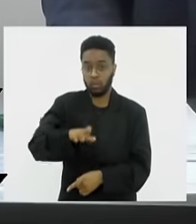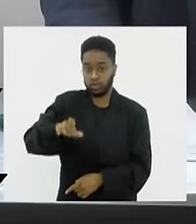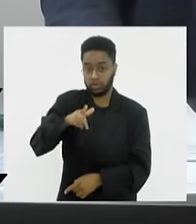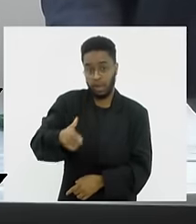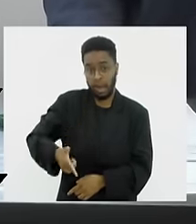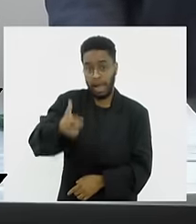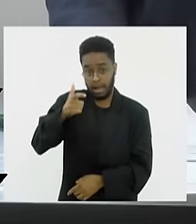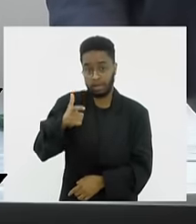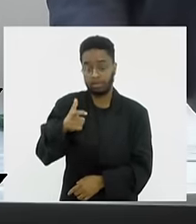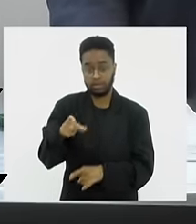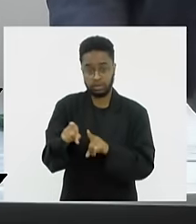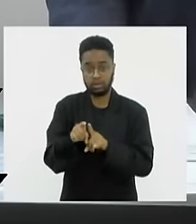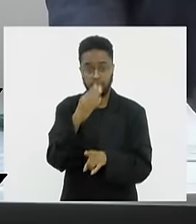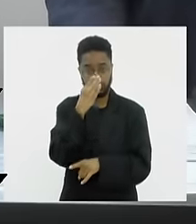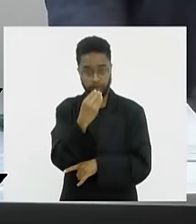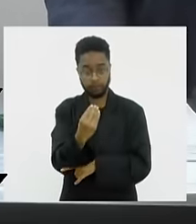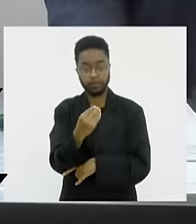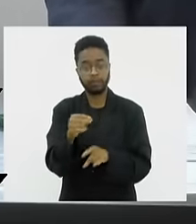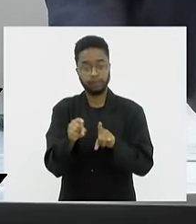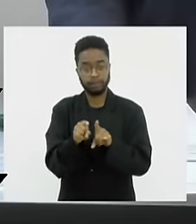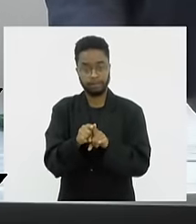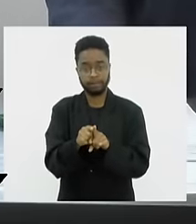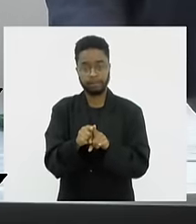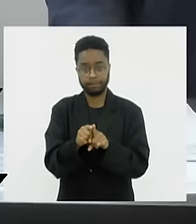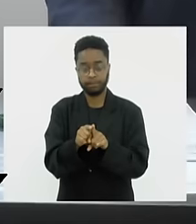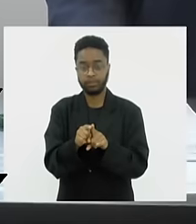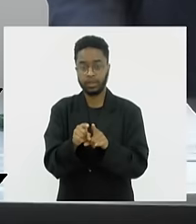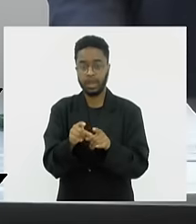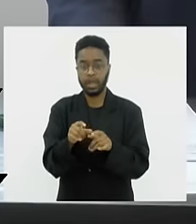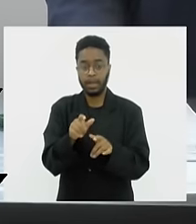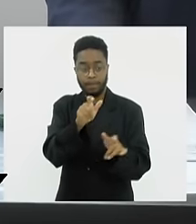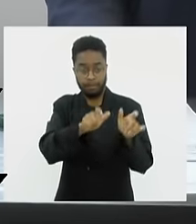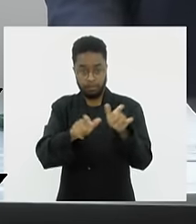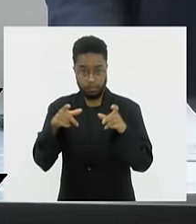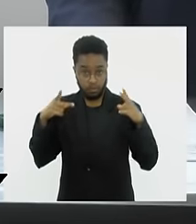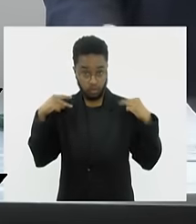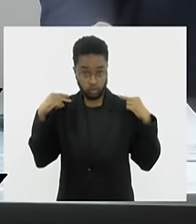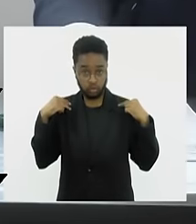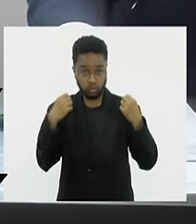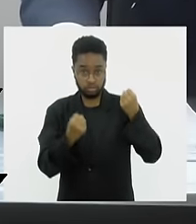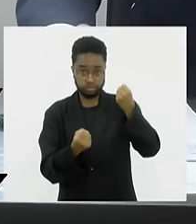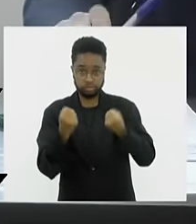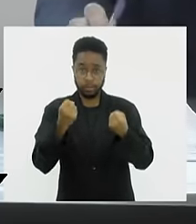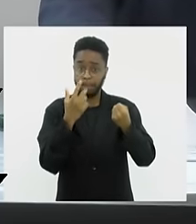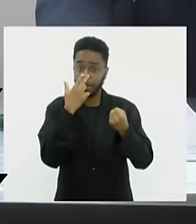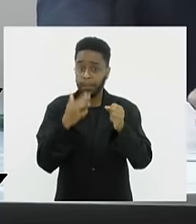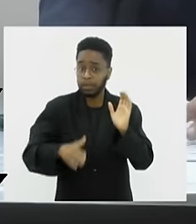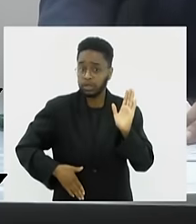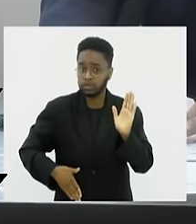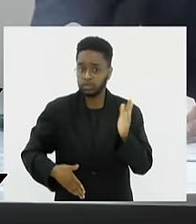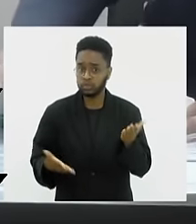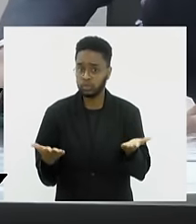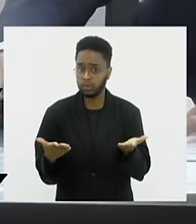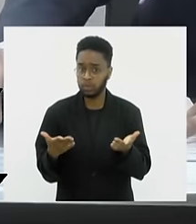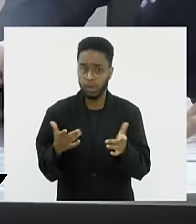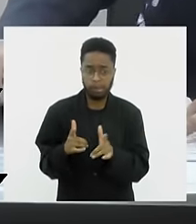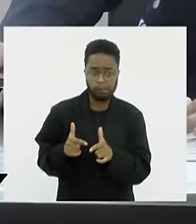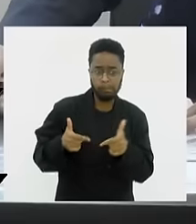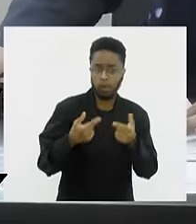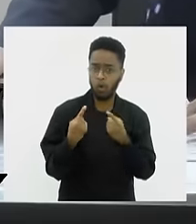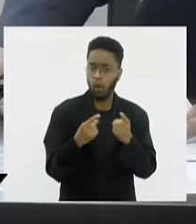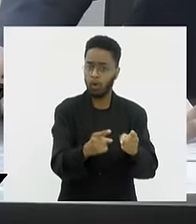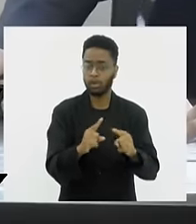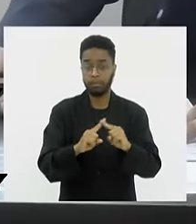van, perseguiram van, trataram os condutores das vans como marginais, e eu não vejo o mesmo